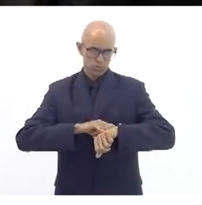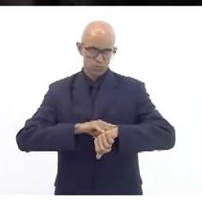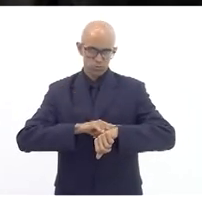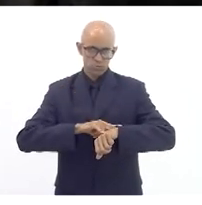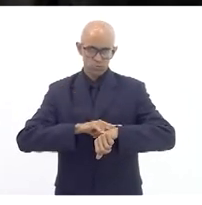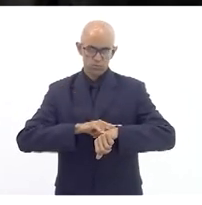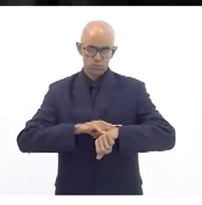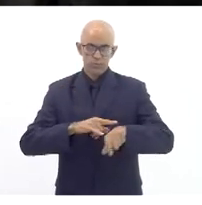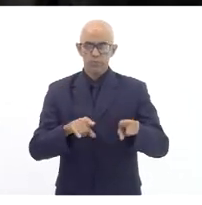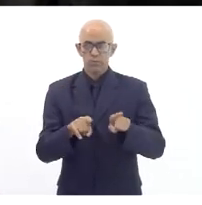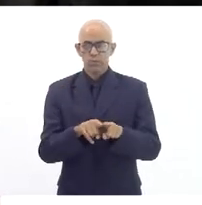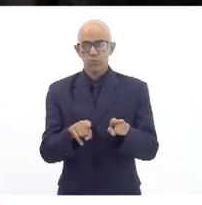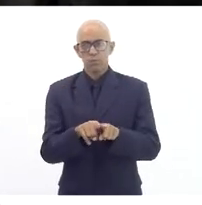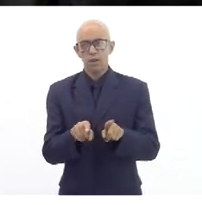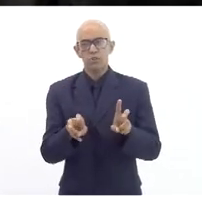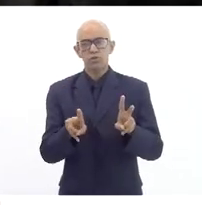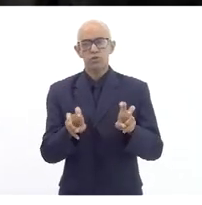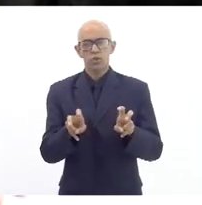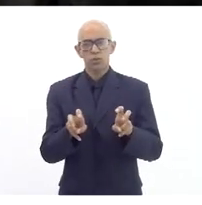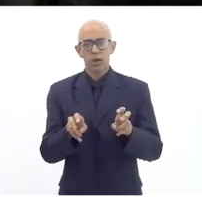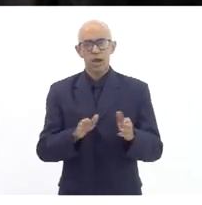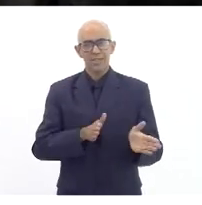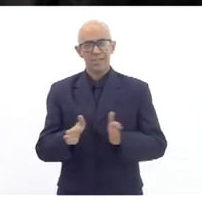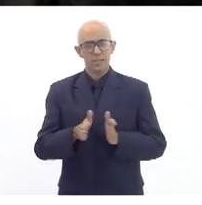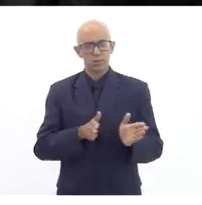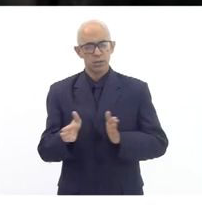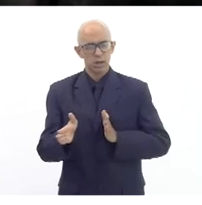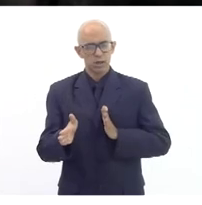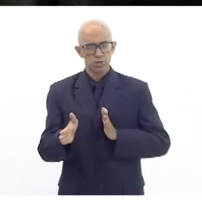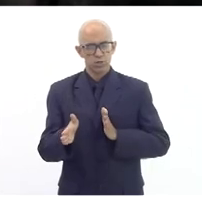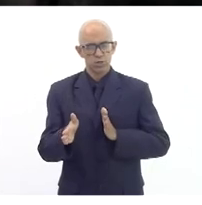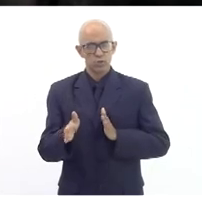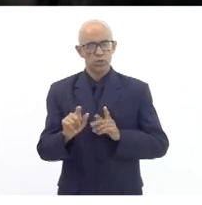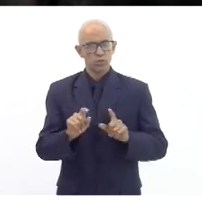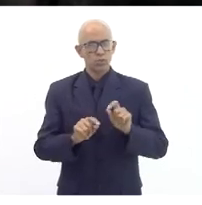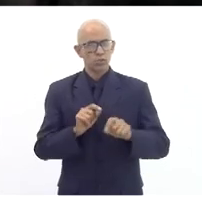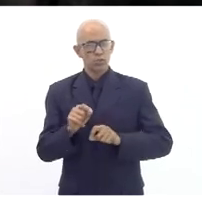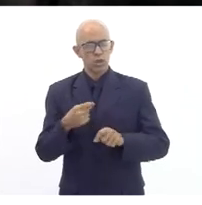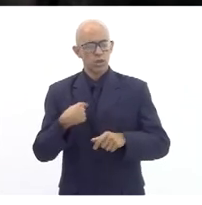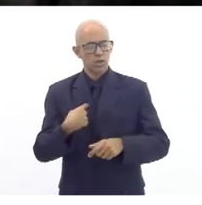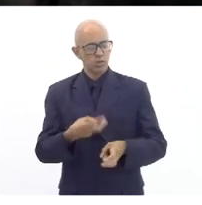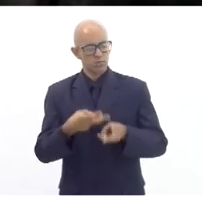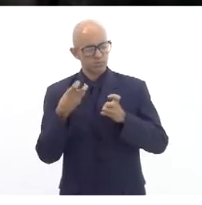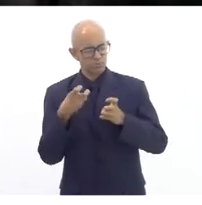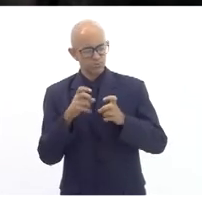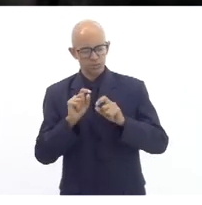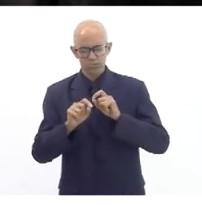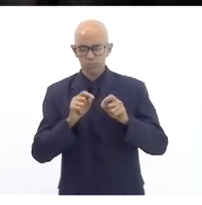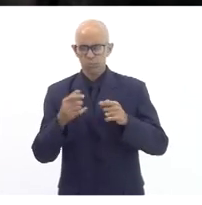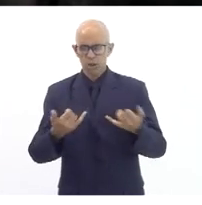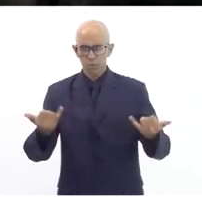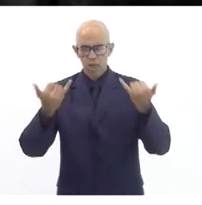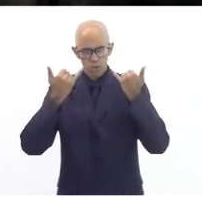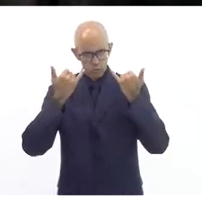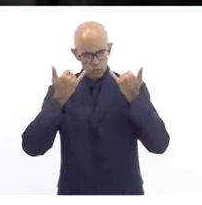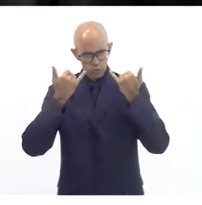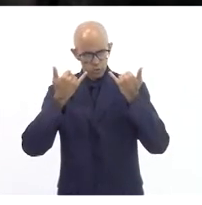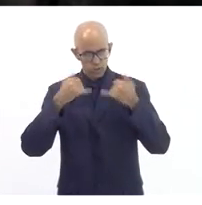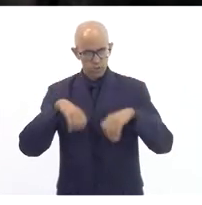a questão de acessibilidade, também me chama a atenção aqui uma notícia no Globo,